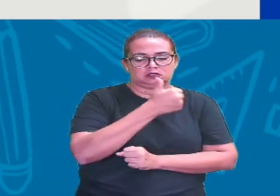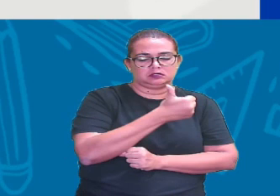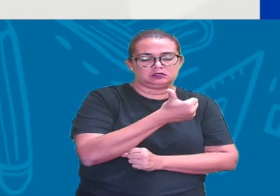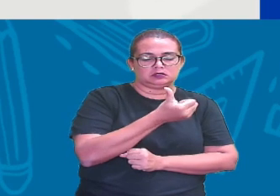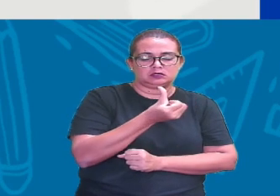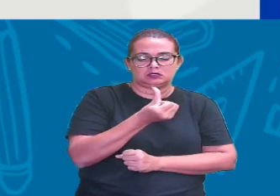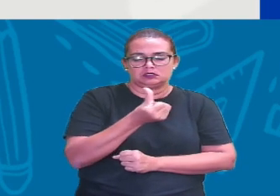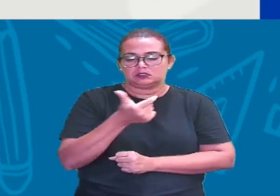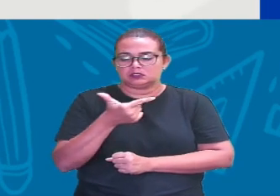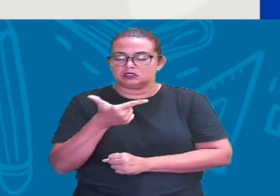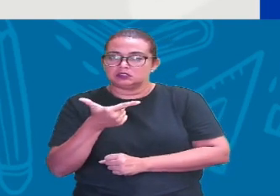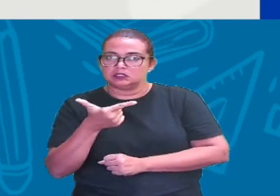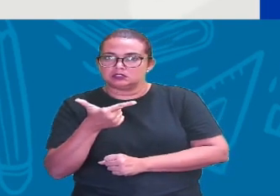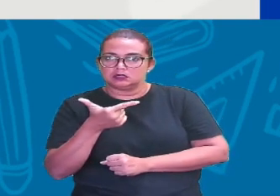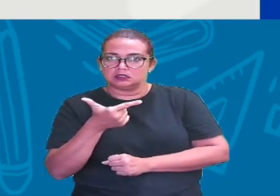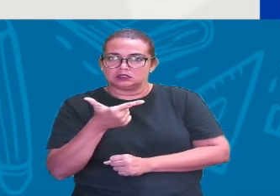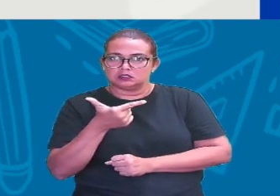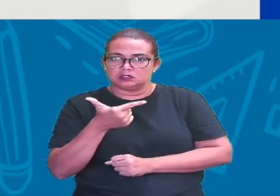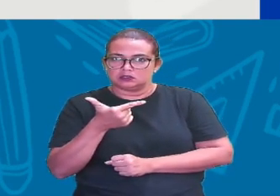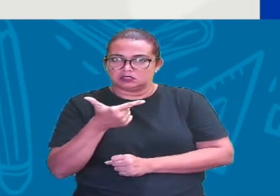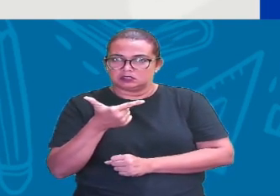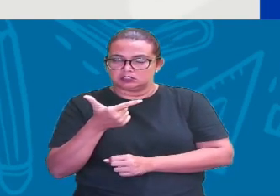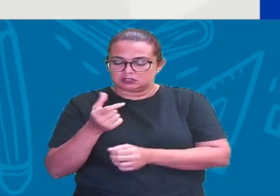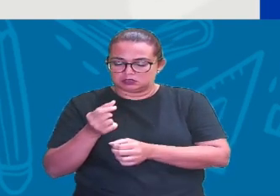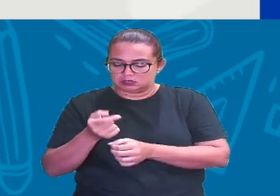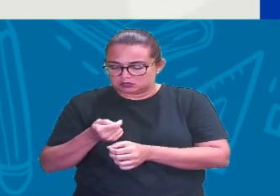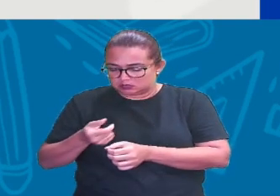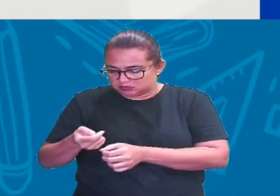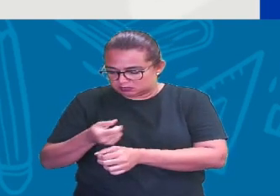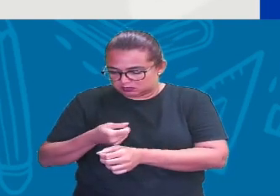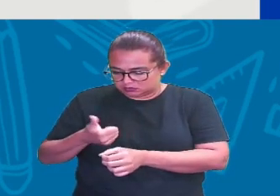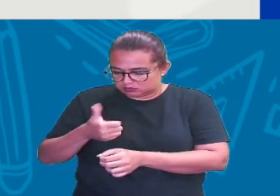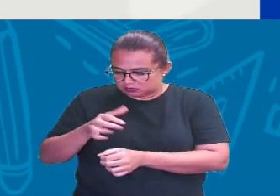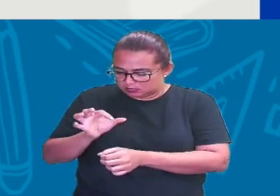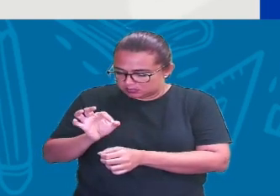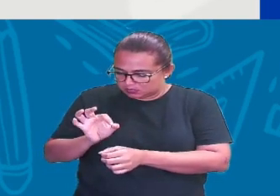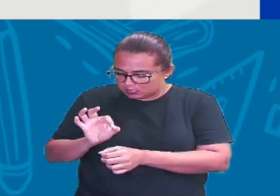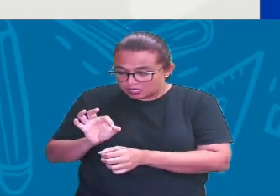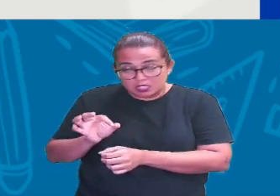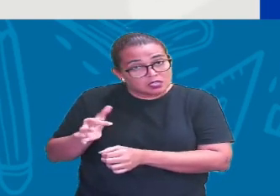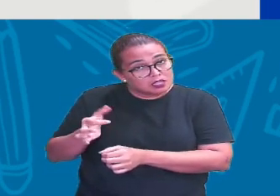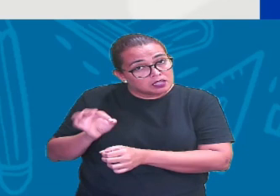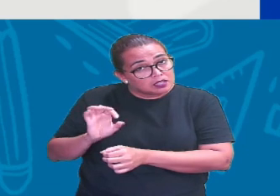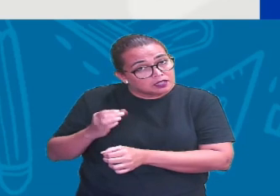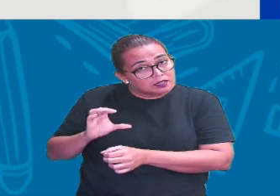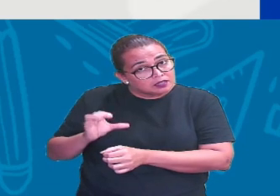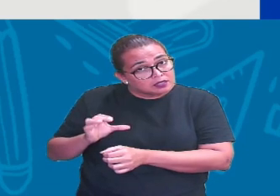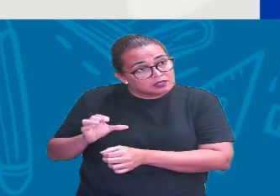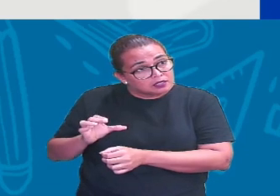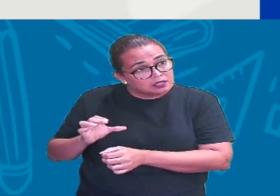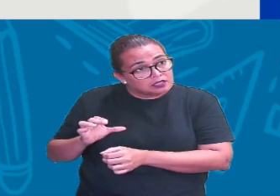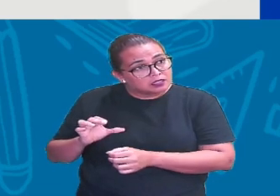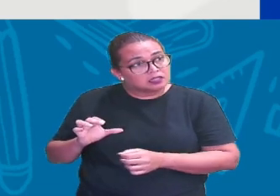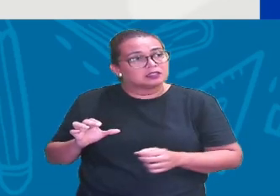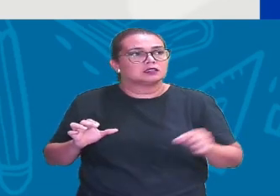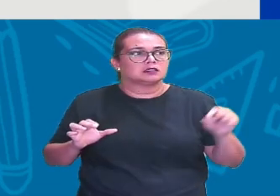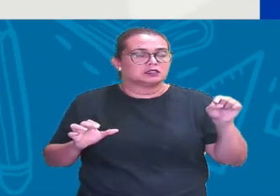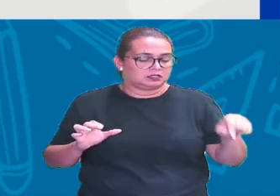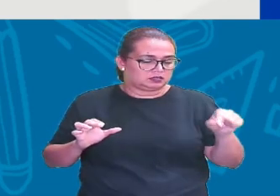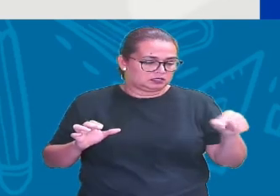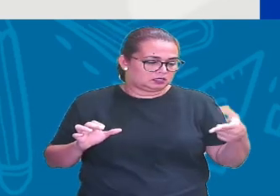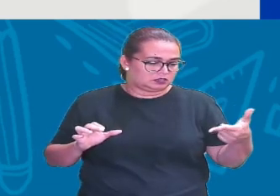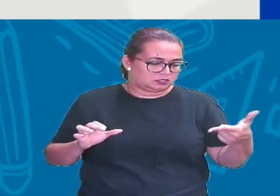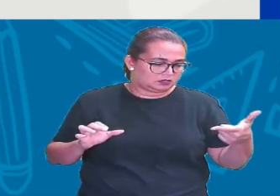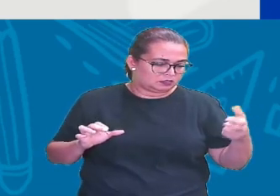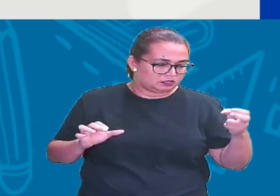162 moedas de 10 centavos, né? Que vão ser essas divisões. E as moedas de